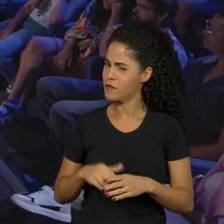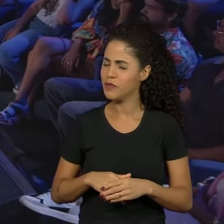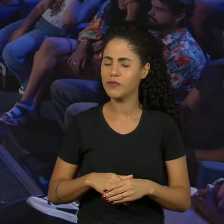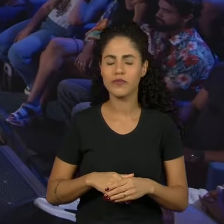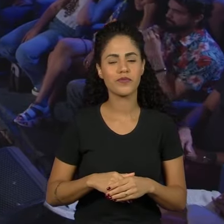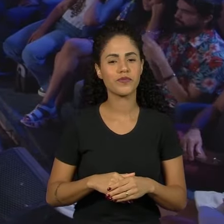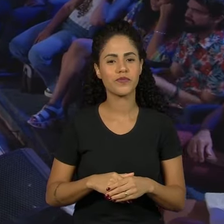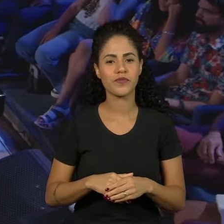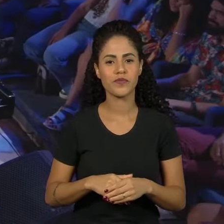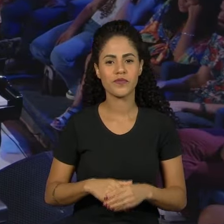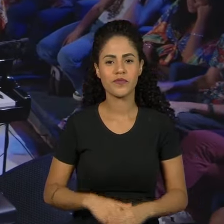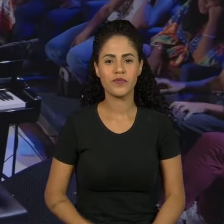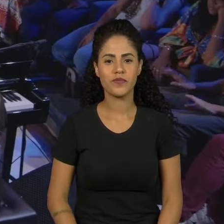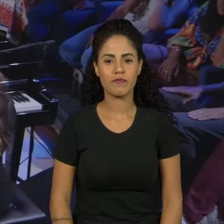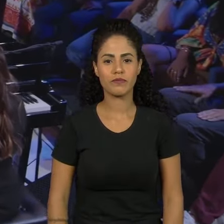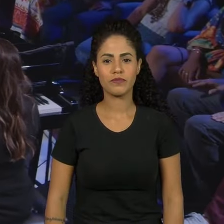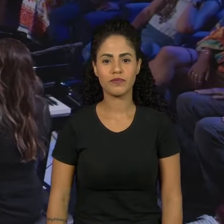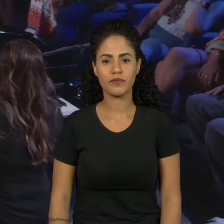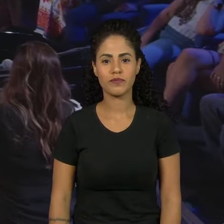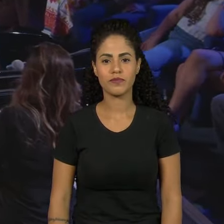comigo.